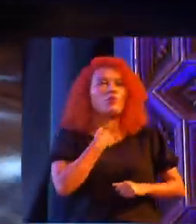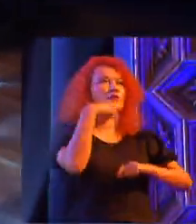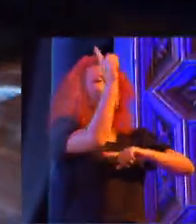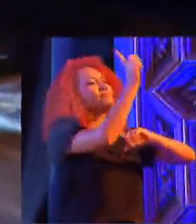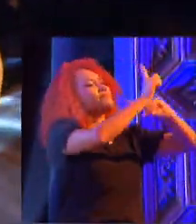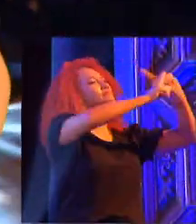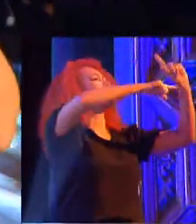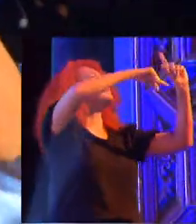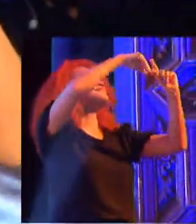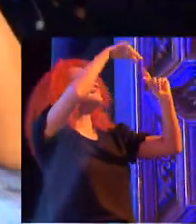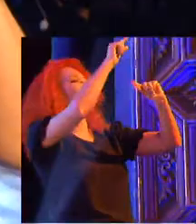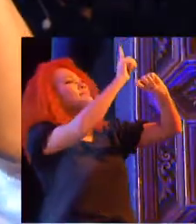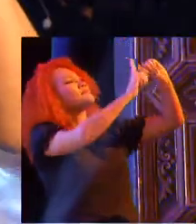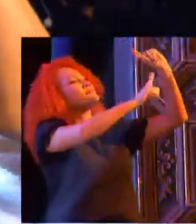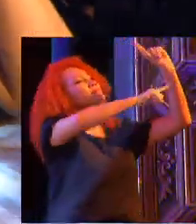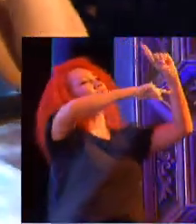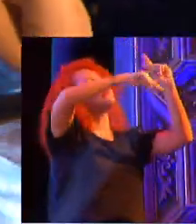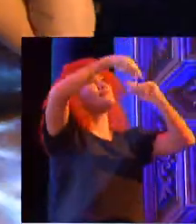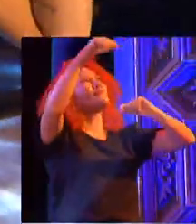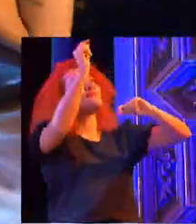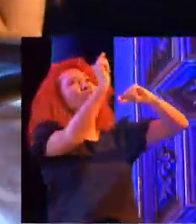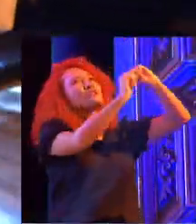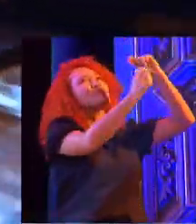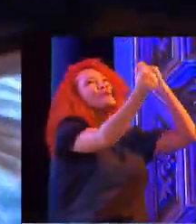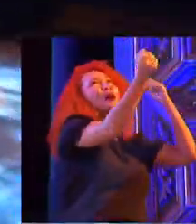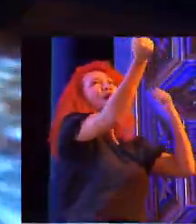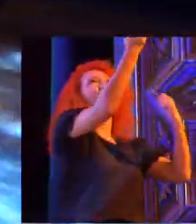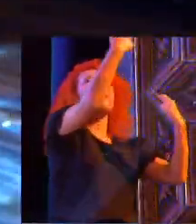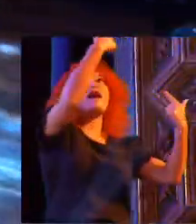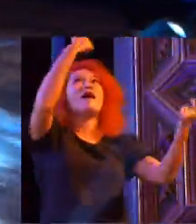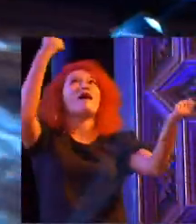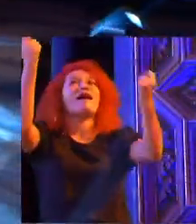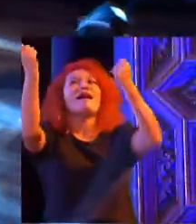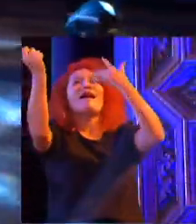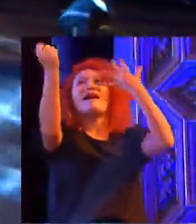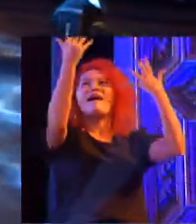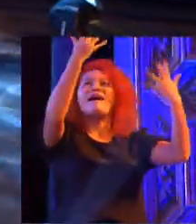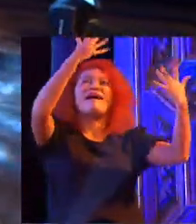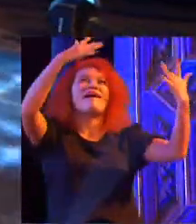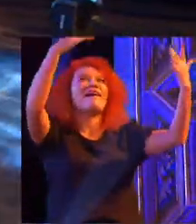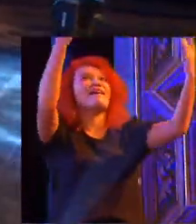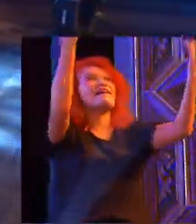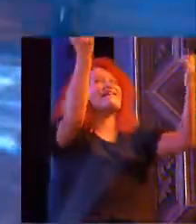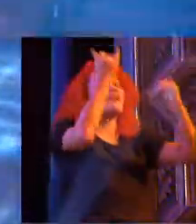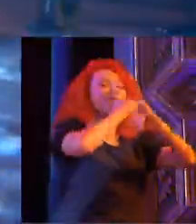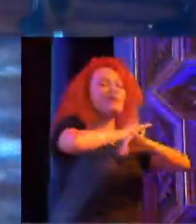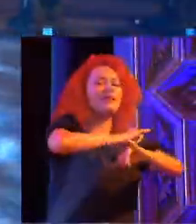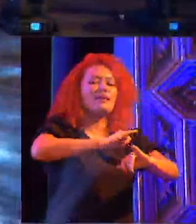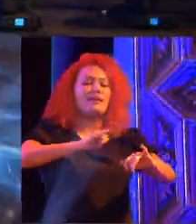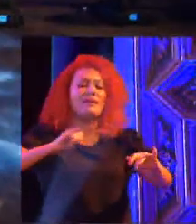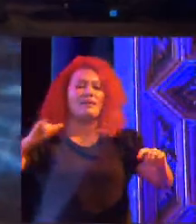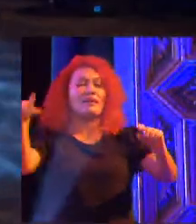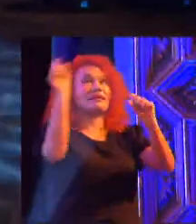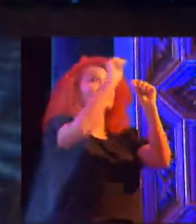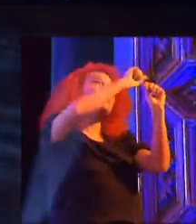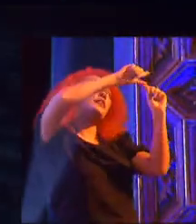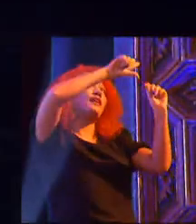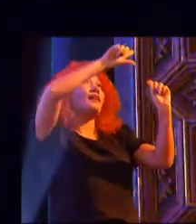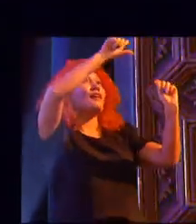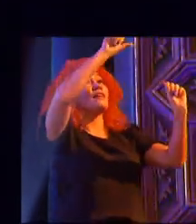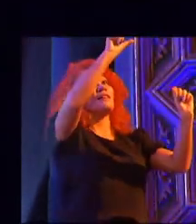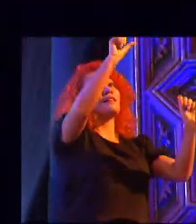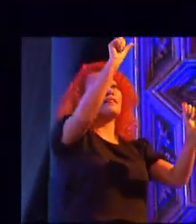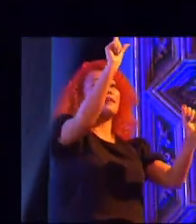morrer. Quando as estrelas no céu despontarem, vão dizer que